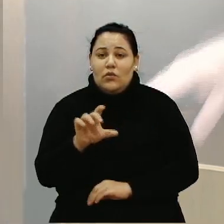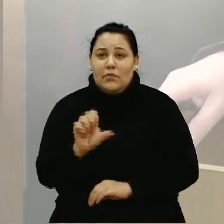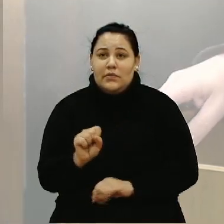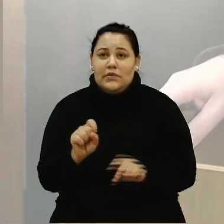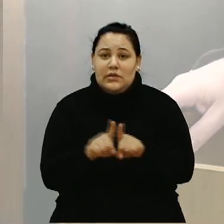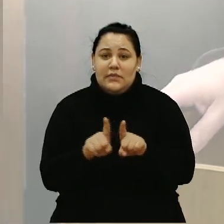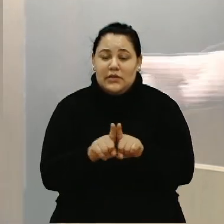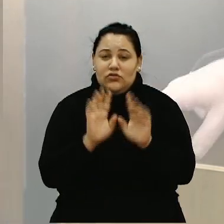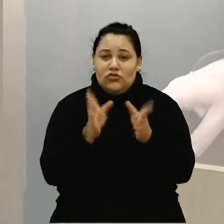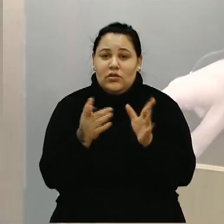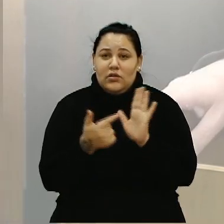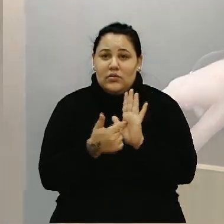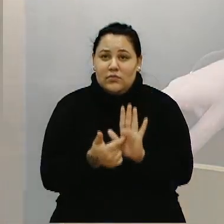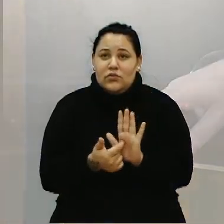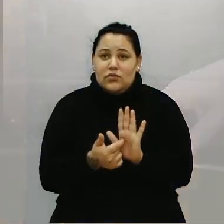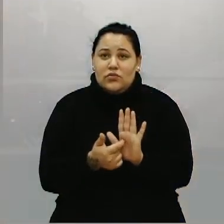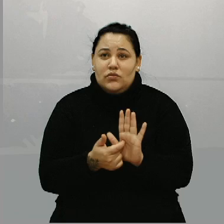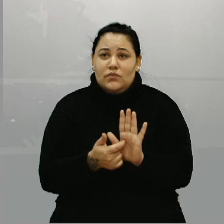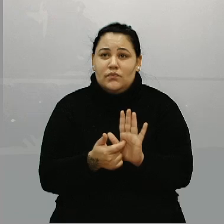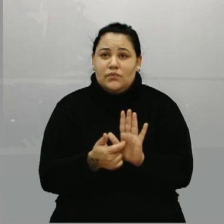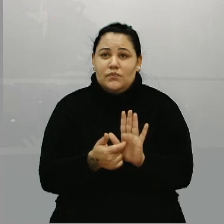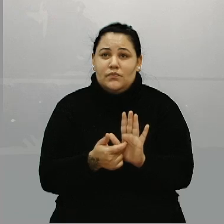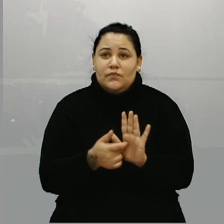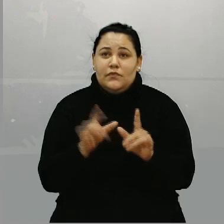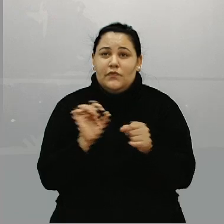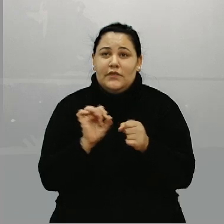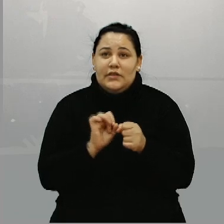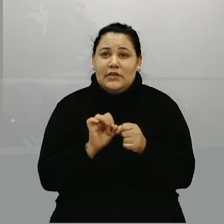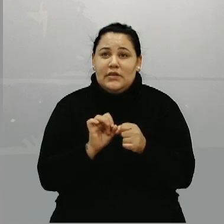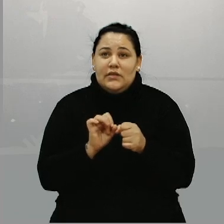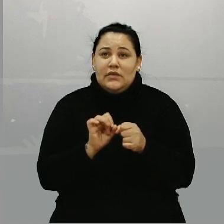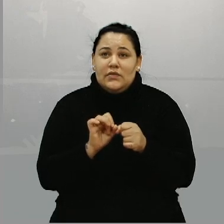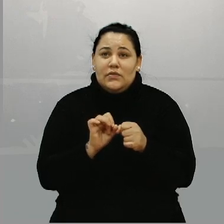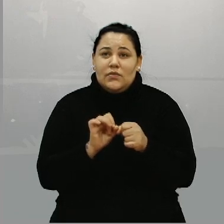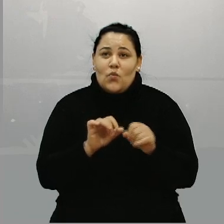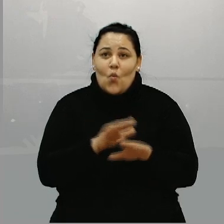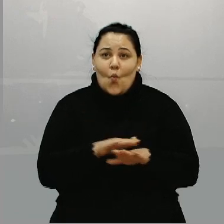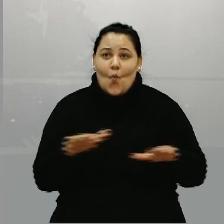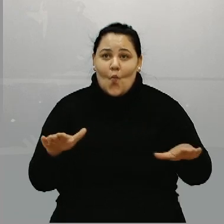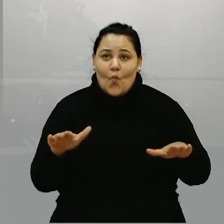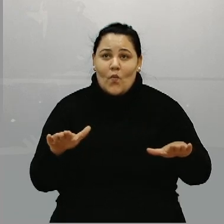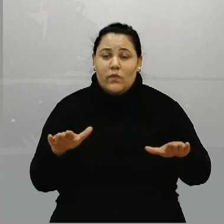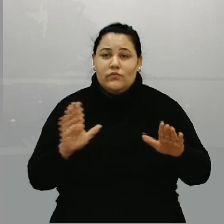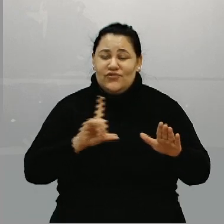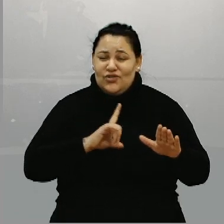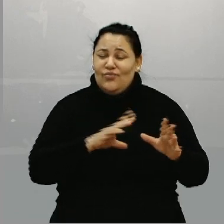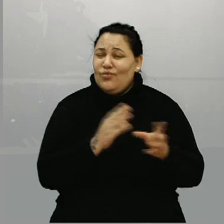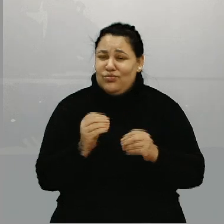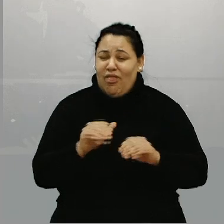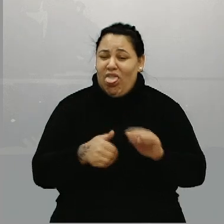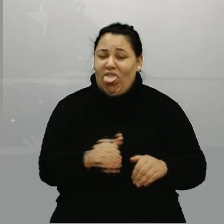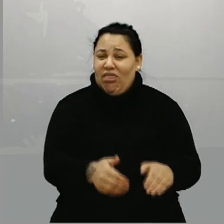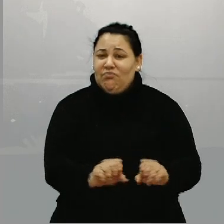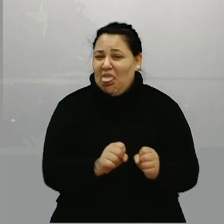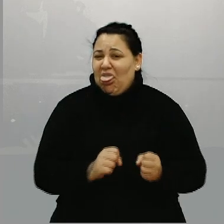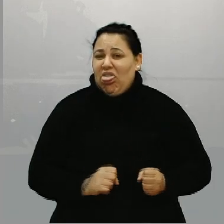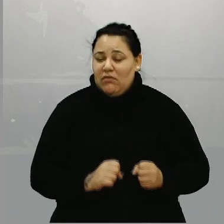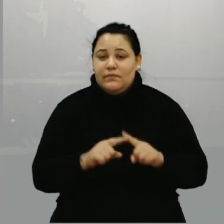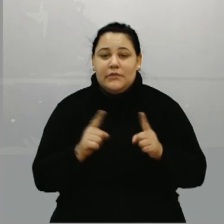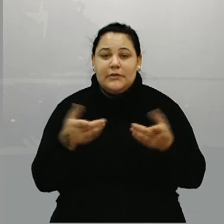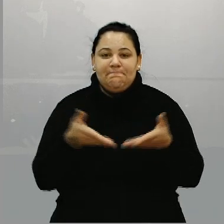já com as máquinas já efetuaram o conserto, colocando a pavimentação ali, realmente estava com muitos buracos, mas agora então